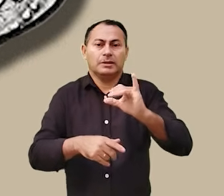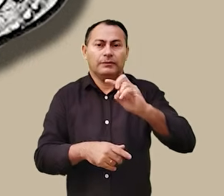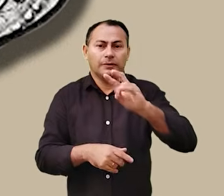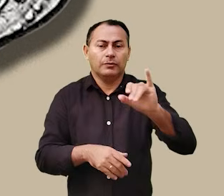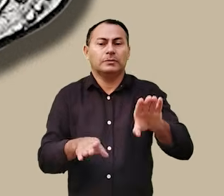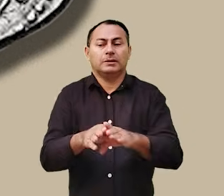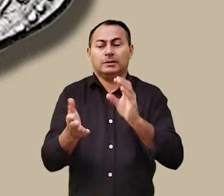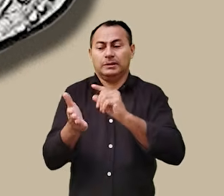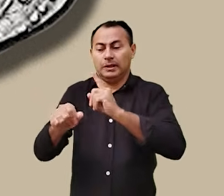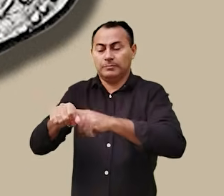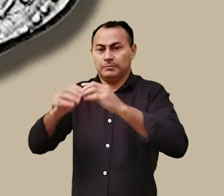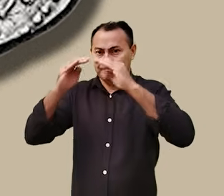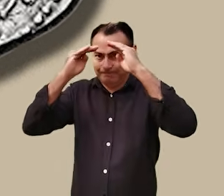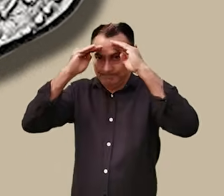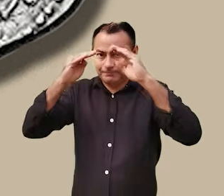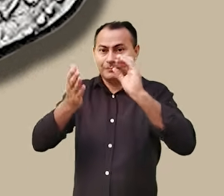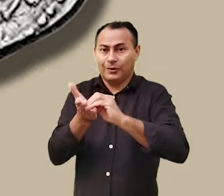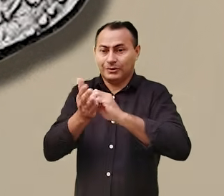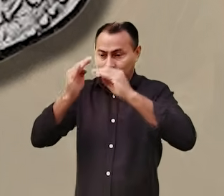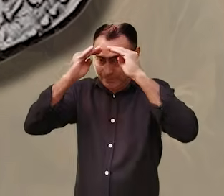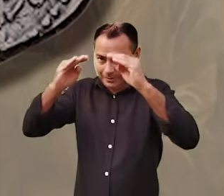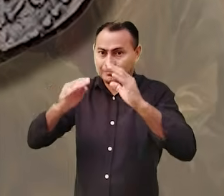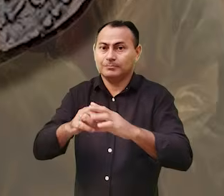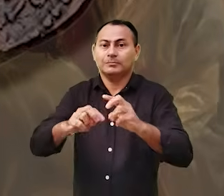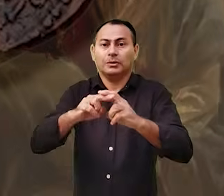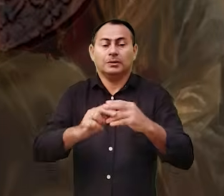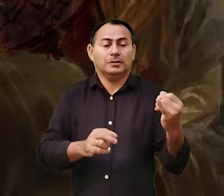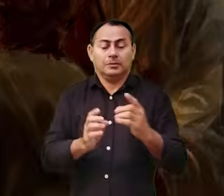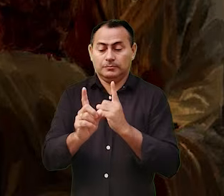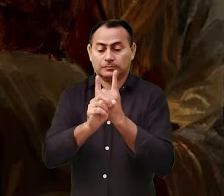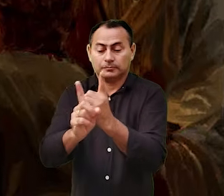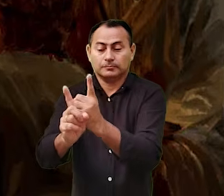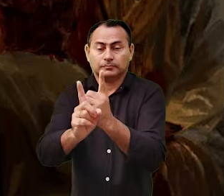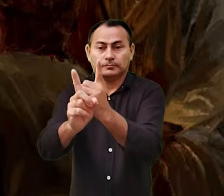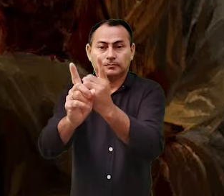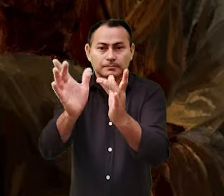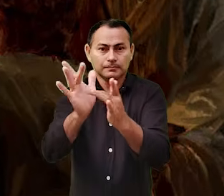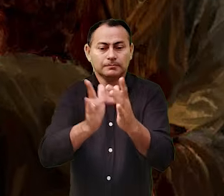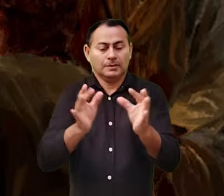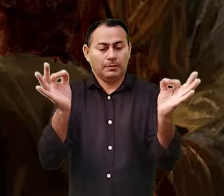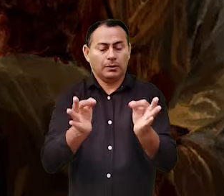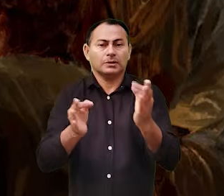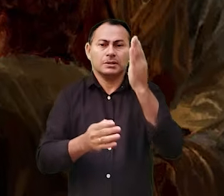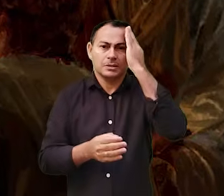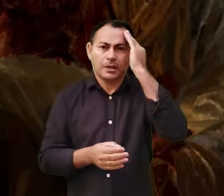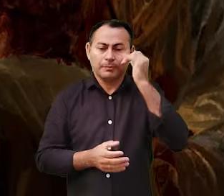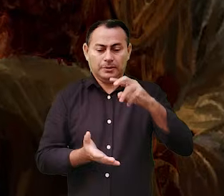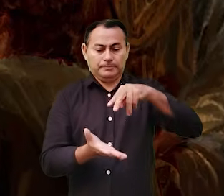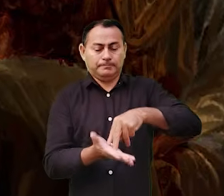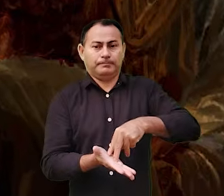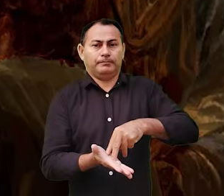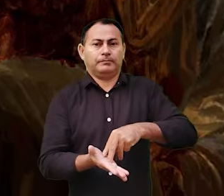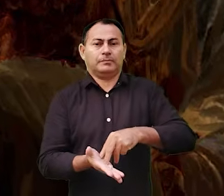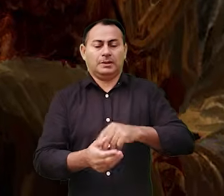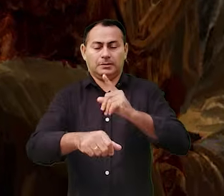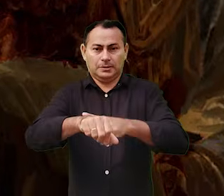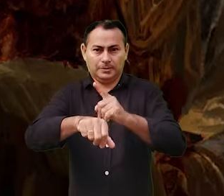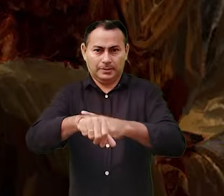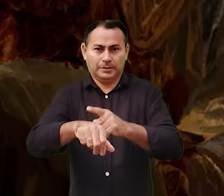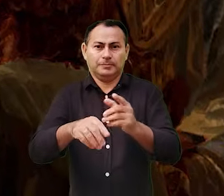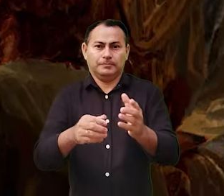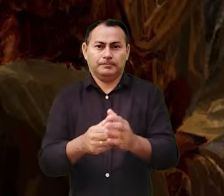civil e tempo de desobediência civil. É importante que o discípulo de Jesus esteja pronto para saber se posicionar